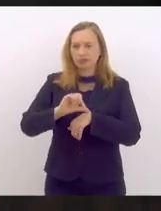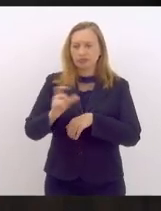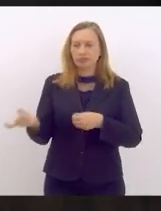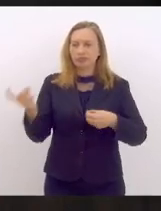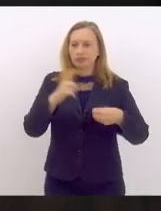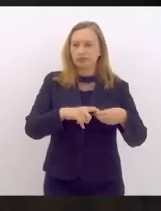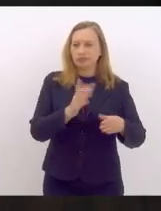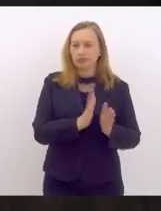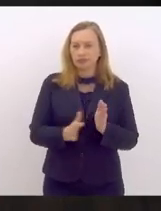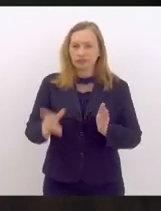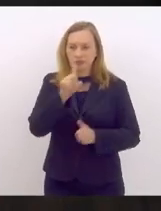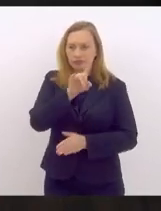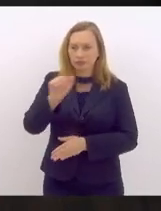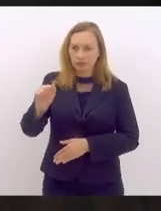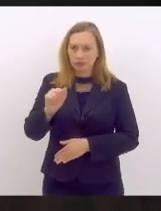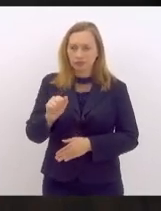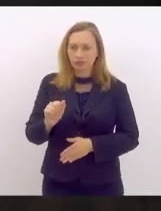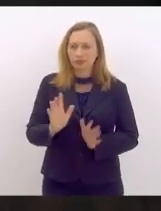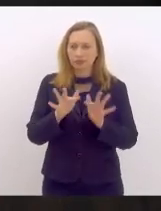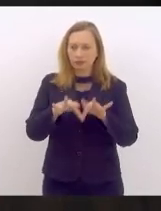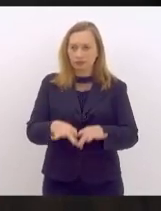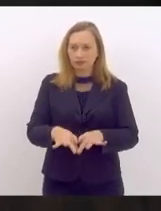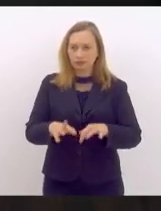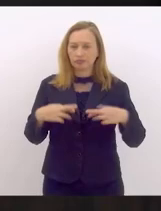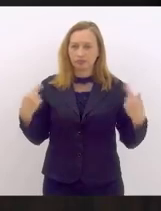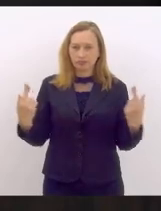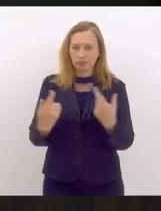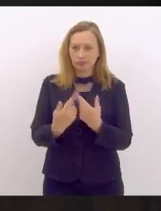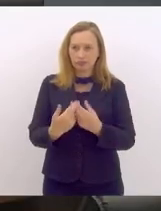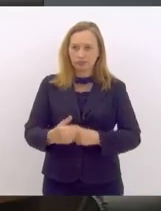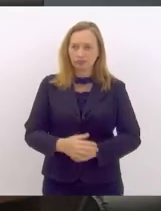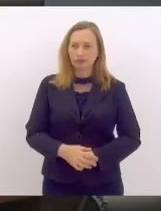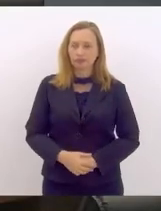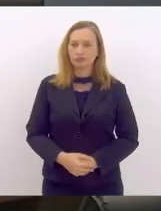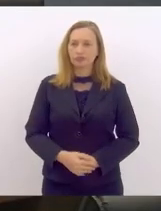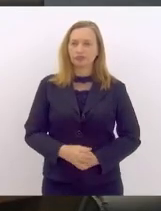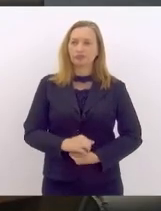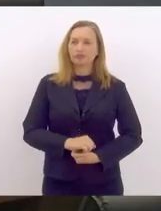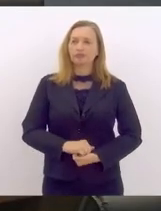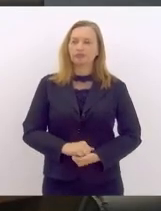retornaremos com a ordem do dia está suspensa a sessão E aí